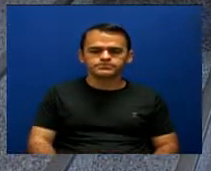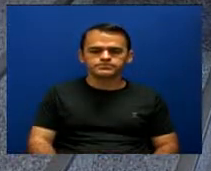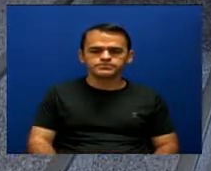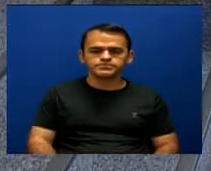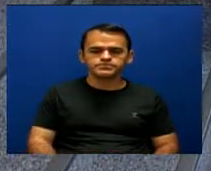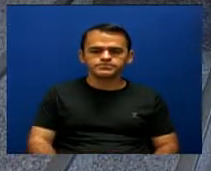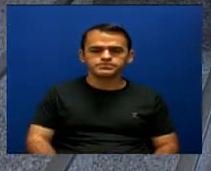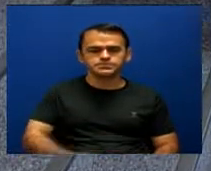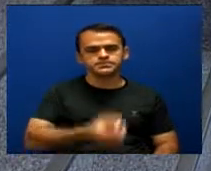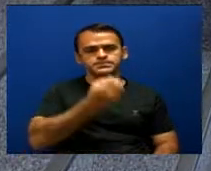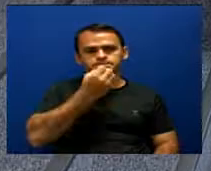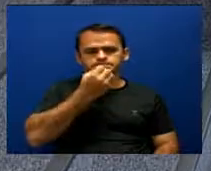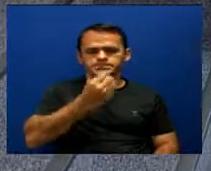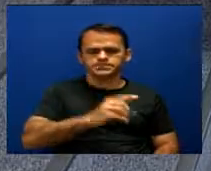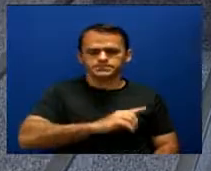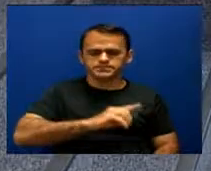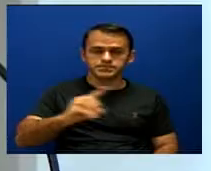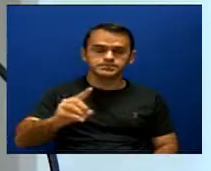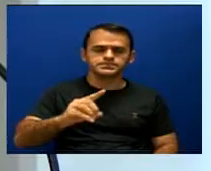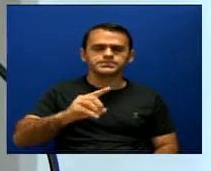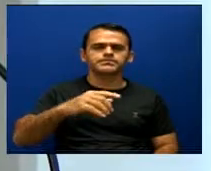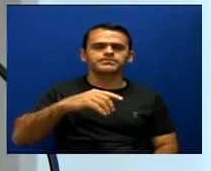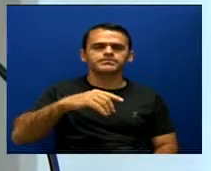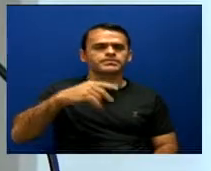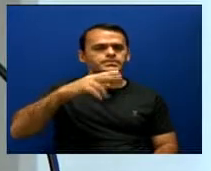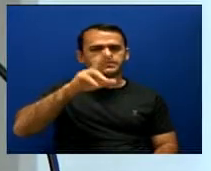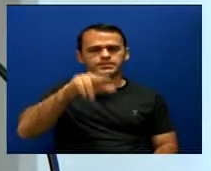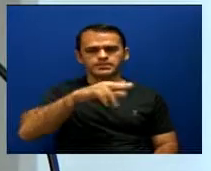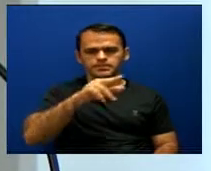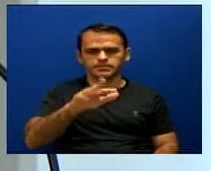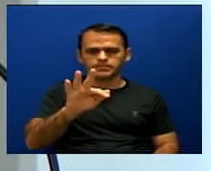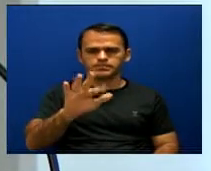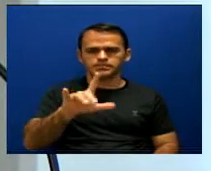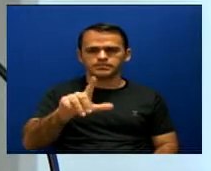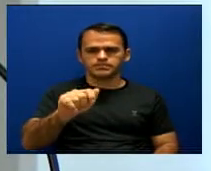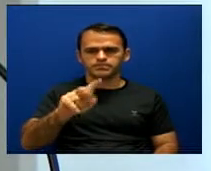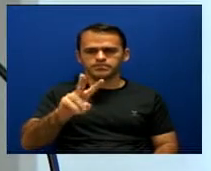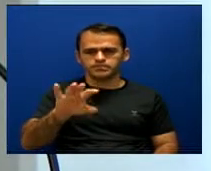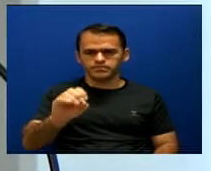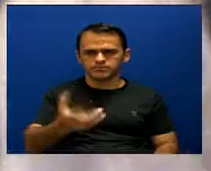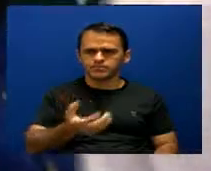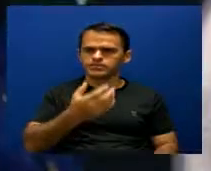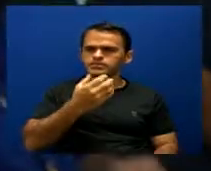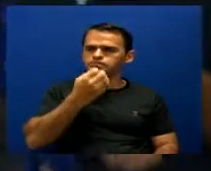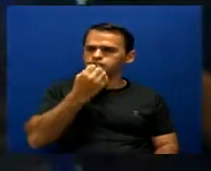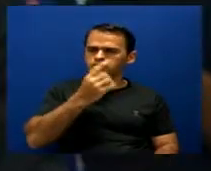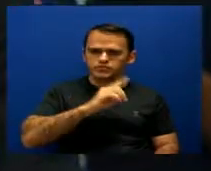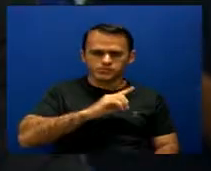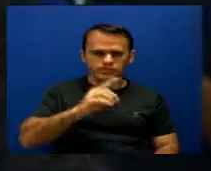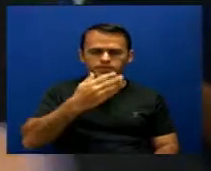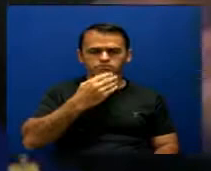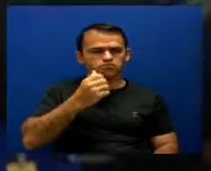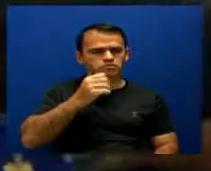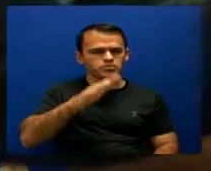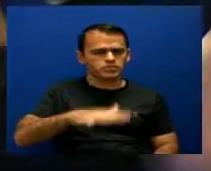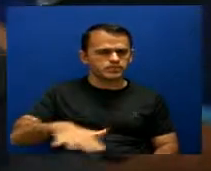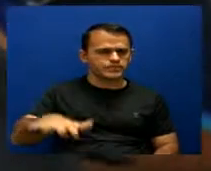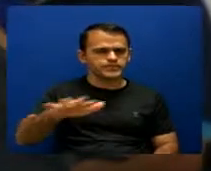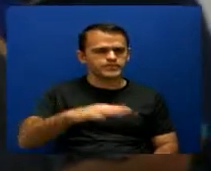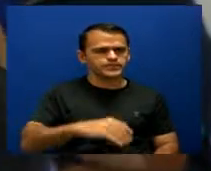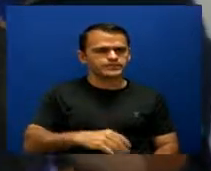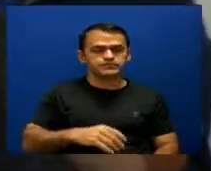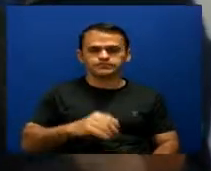Bom dia, padre. Bom dia, Vitão. Flávio, bom dia a todos e a todas. Que Deus continue abençoando. Amém. Eu esperei todos